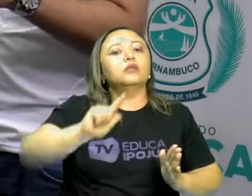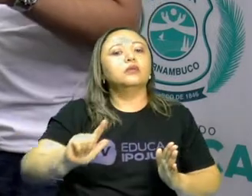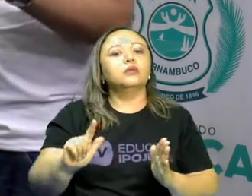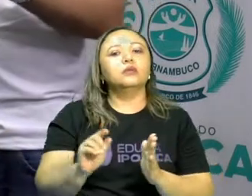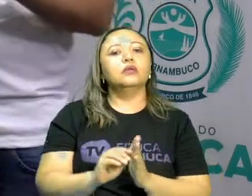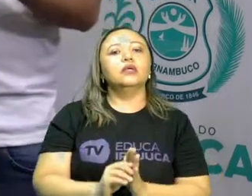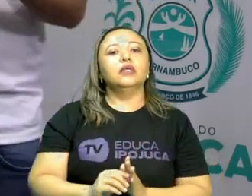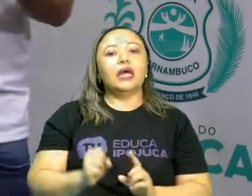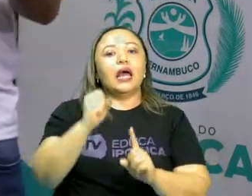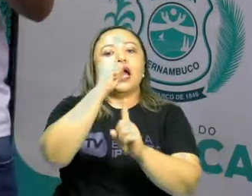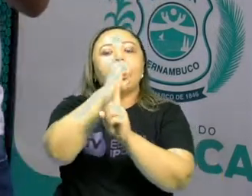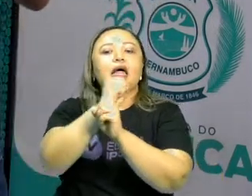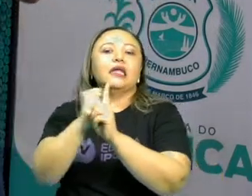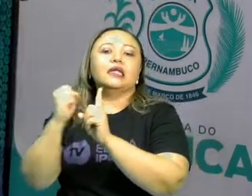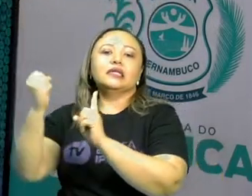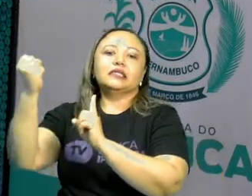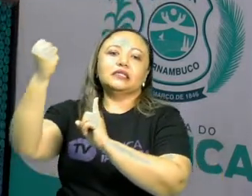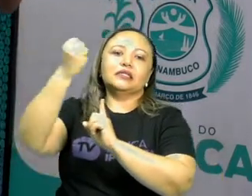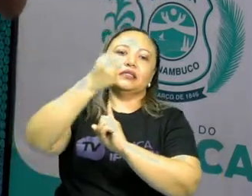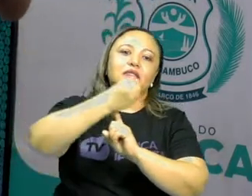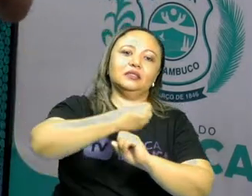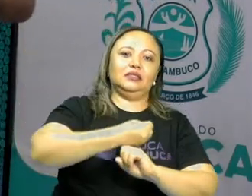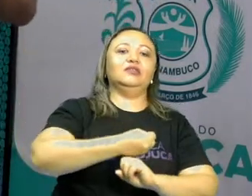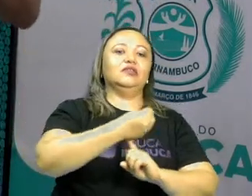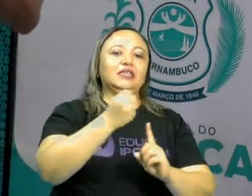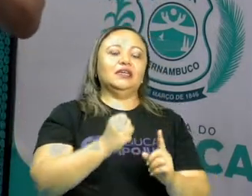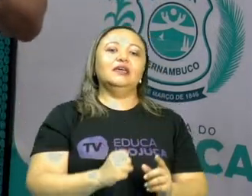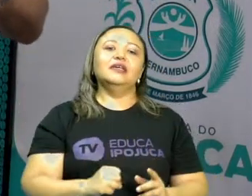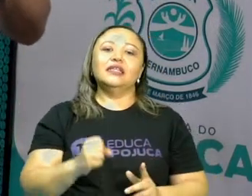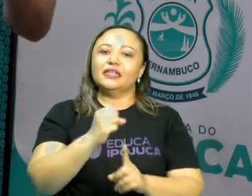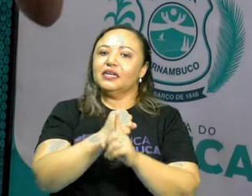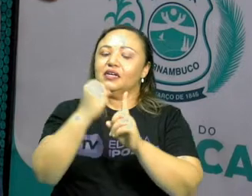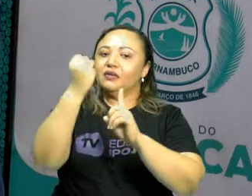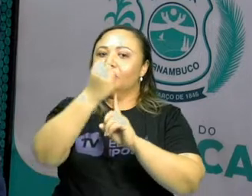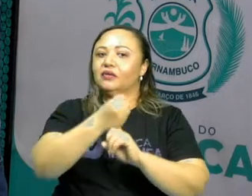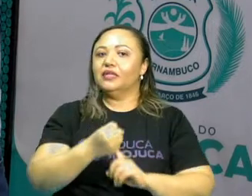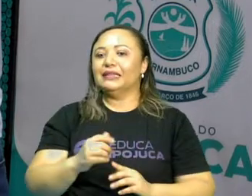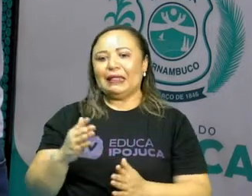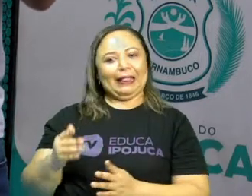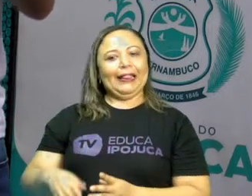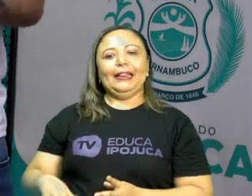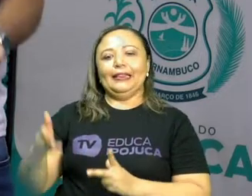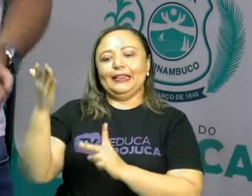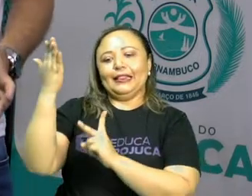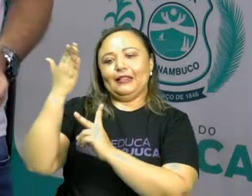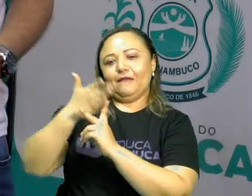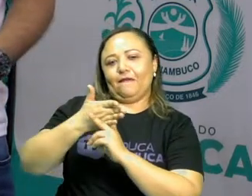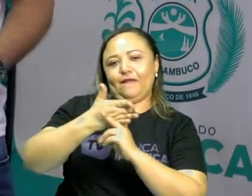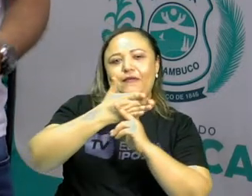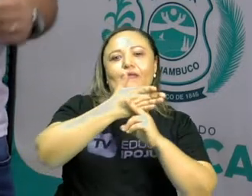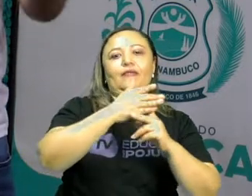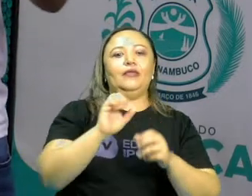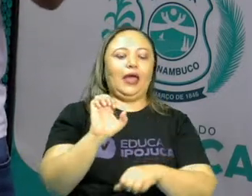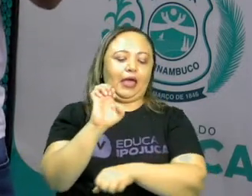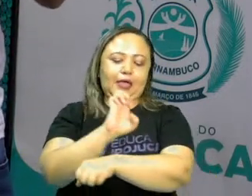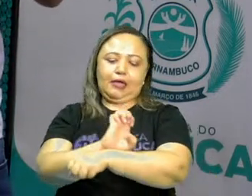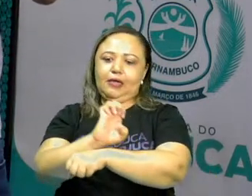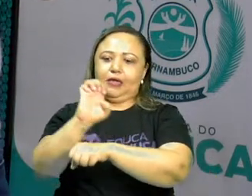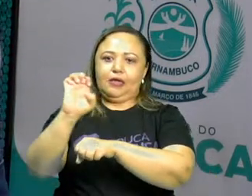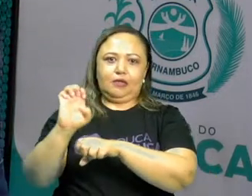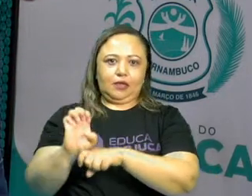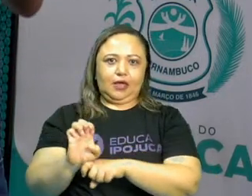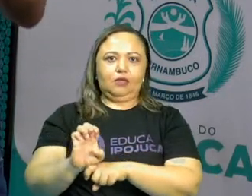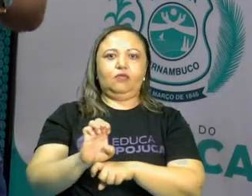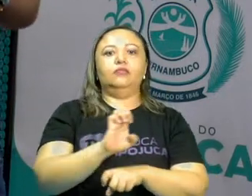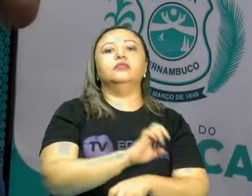é que era uma sociedade estamental, né? Ela era uma sociedade dividida em estados, tá certo? Então, se